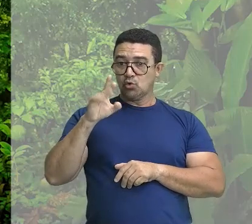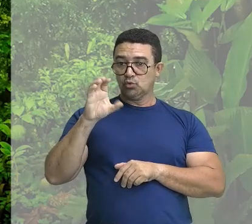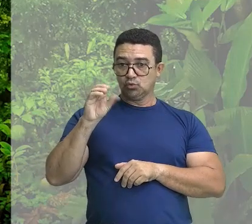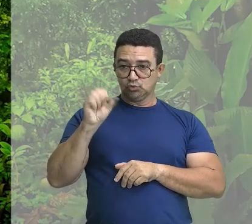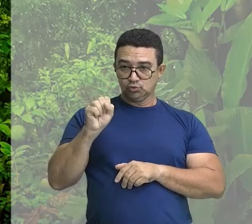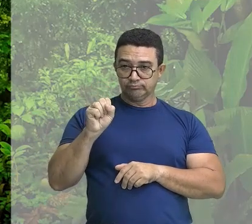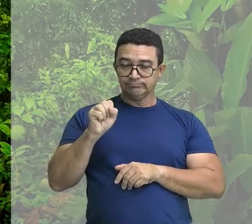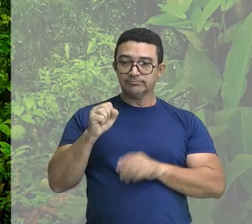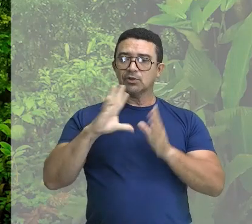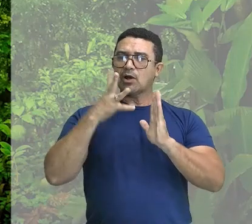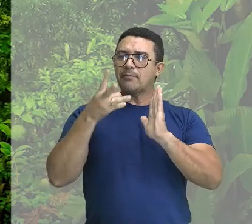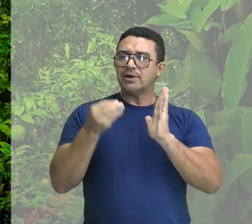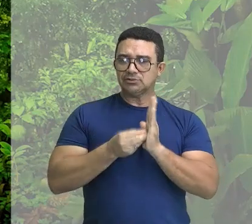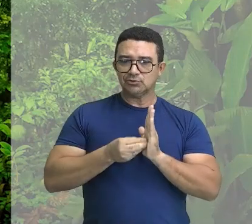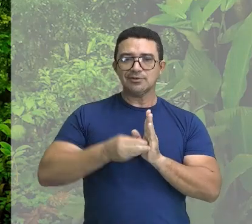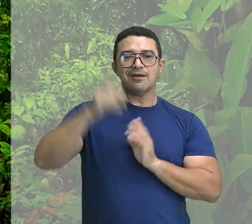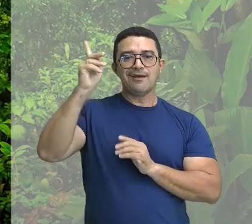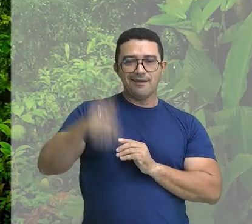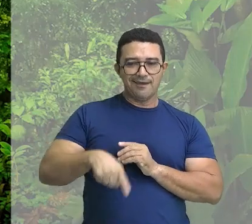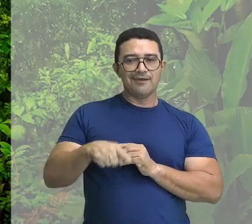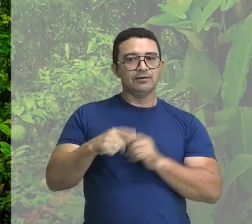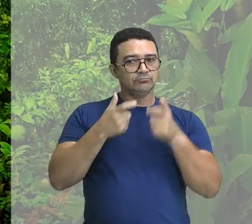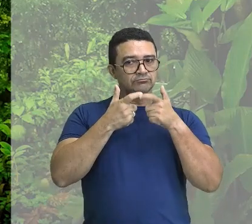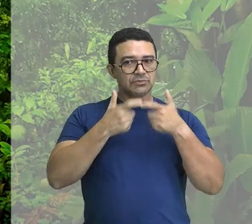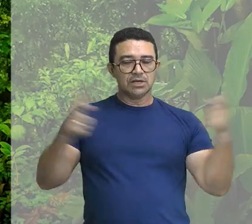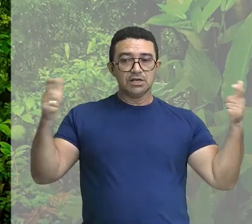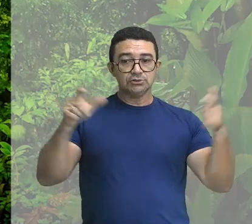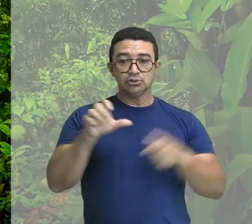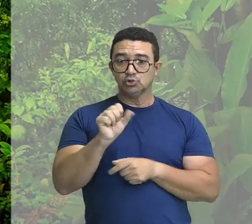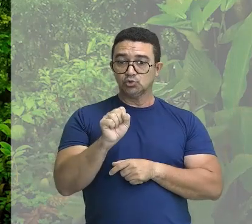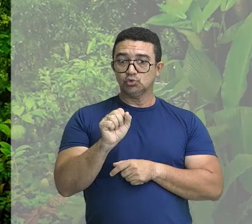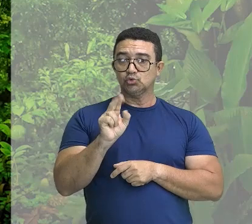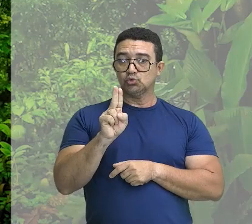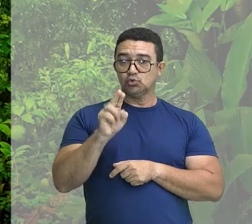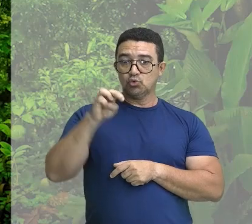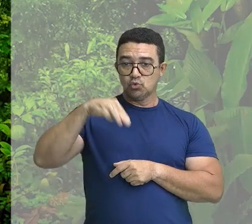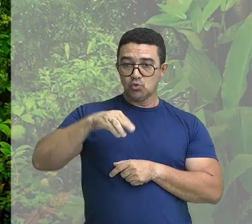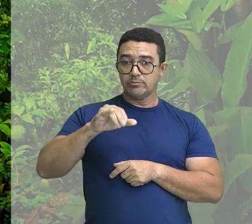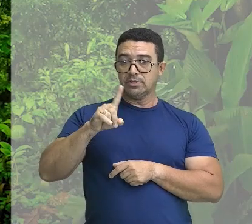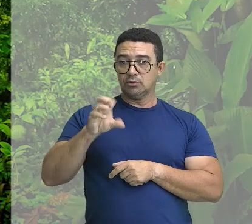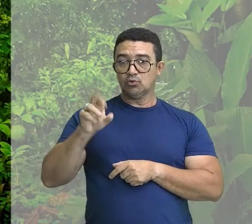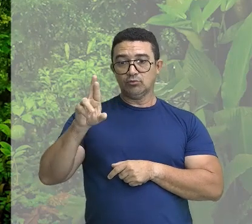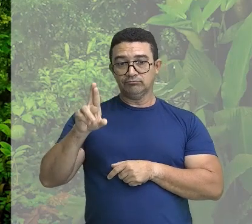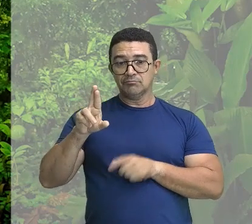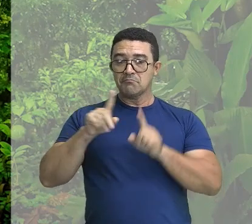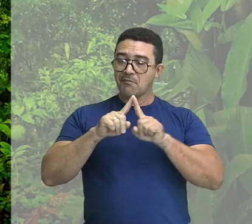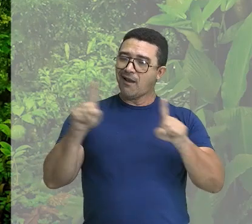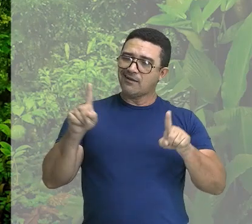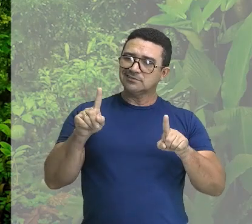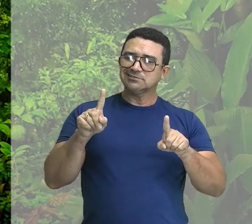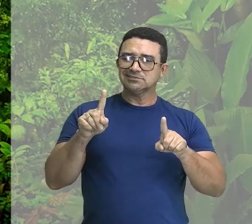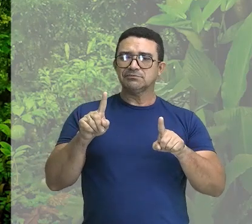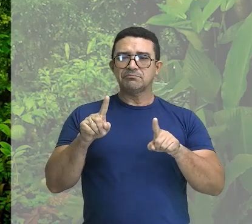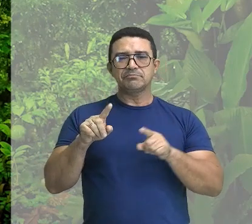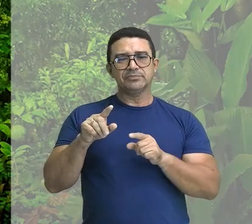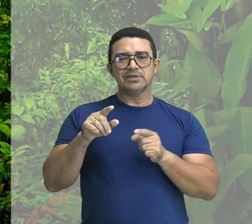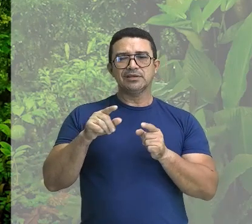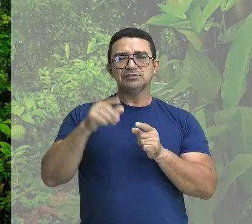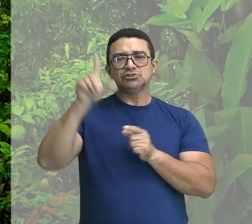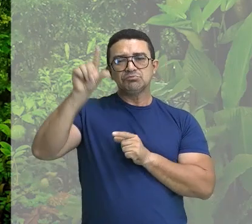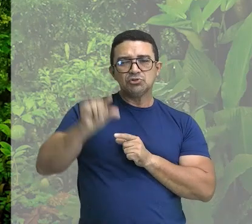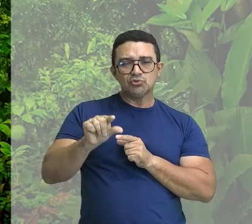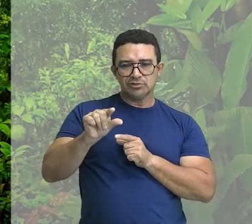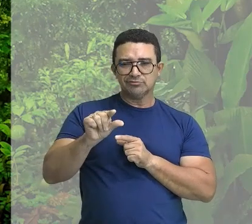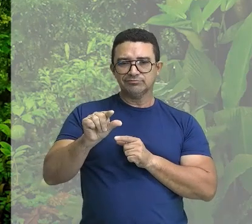é considerada um grande sumidouro do nosso planeta. Porém, ela vem perdendo essa capacidade, aumentando